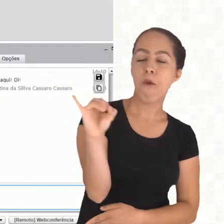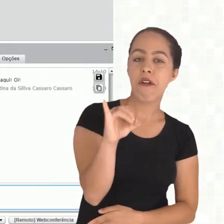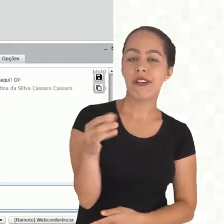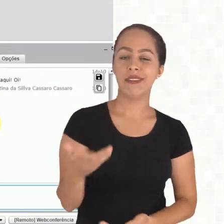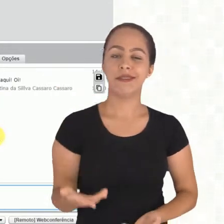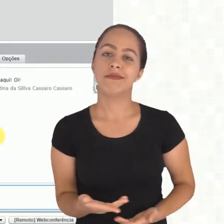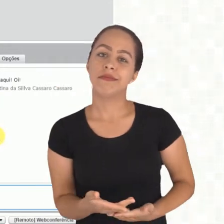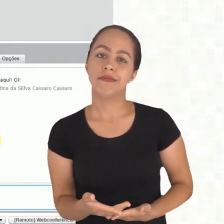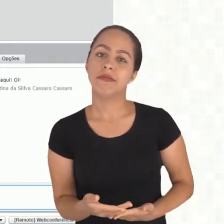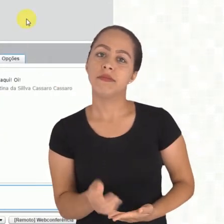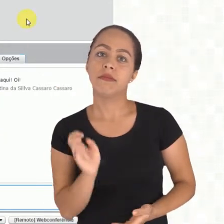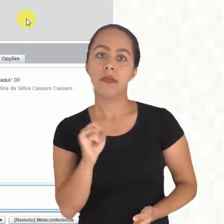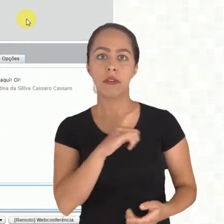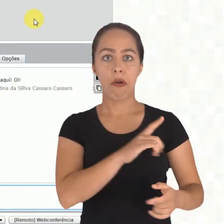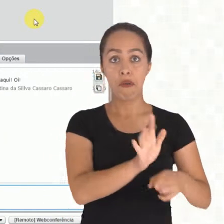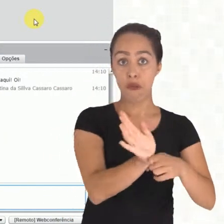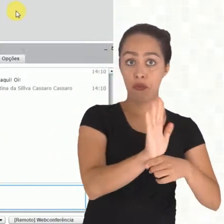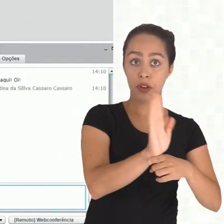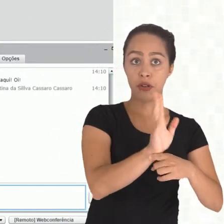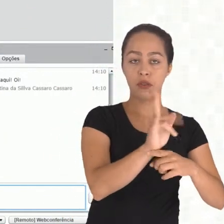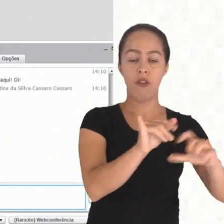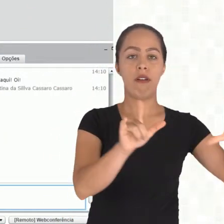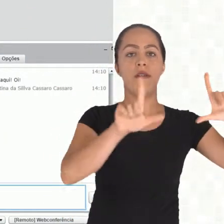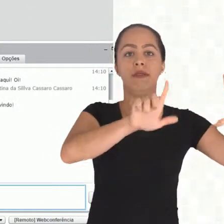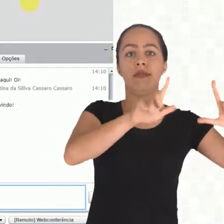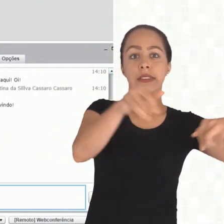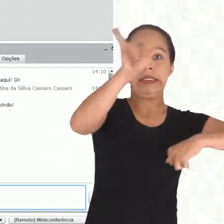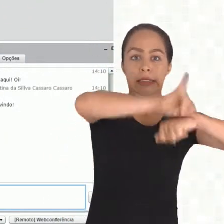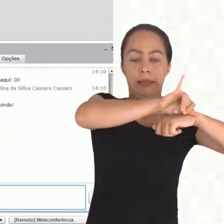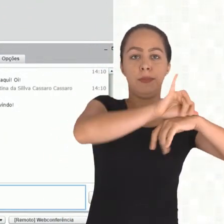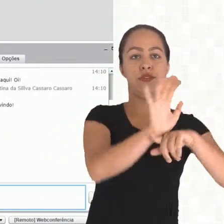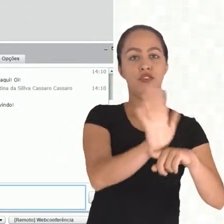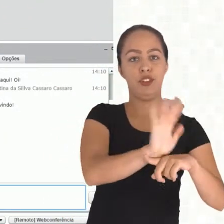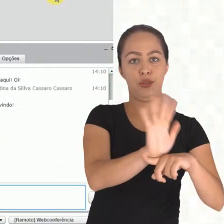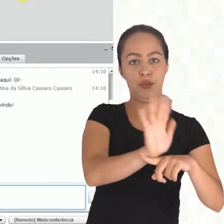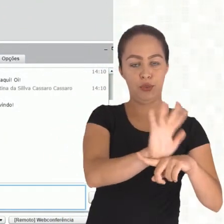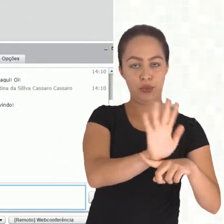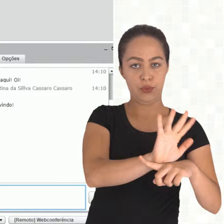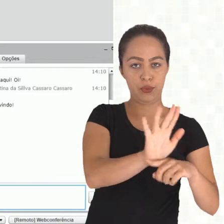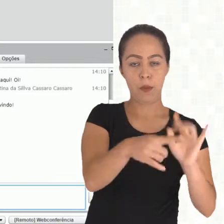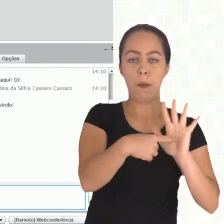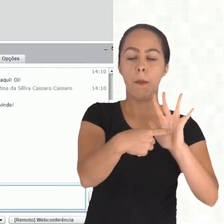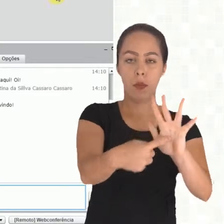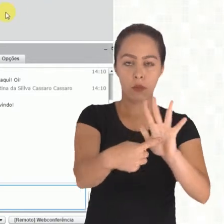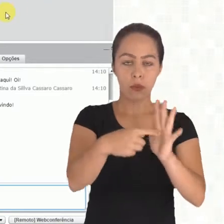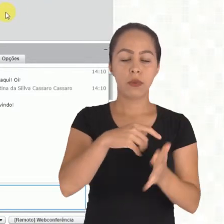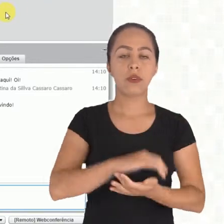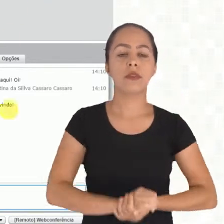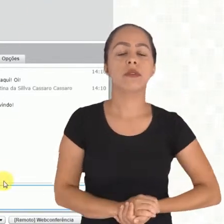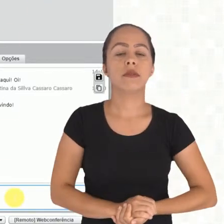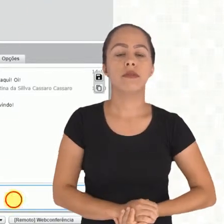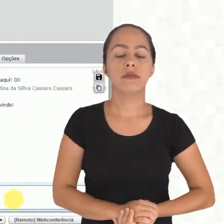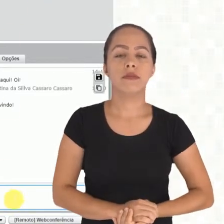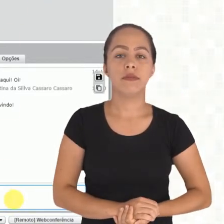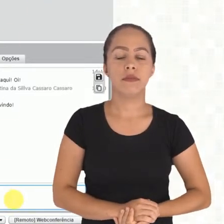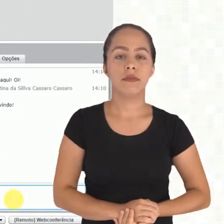respondeu dizendo olá vendo se houver algum vídeo sendo transmitido vai ser aqui nessa janela de vídeos